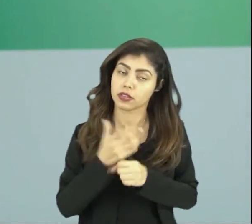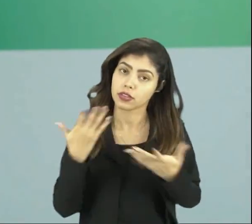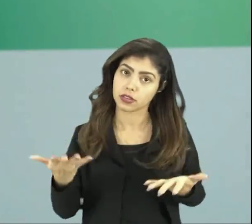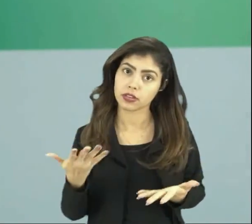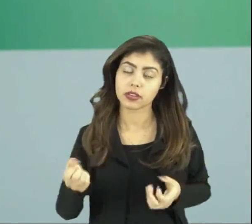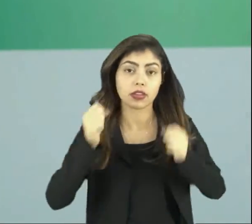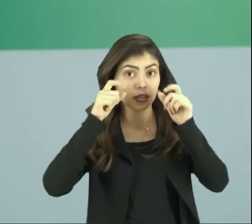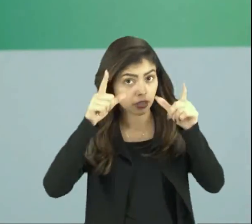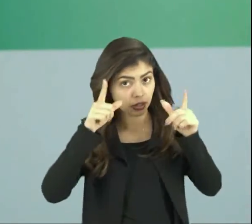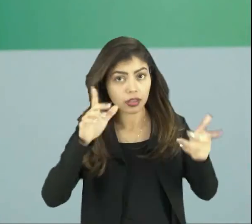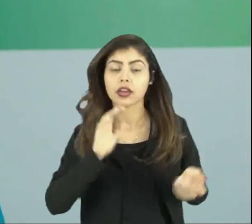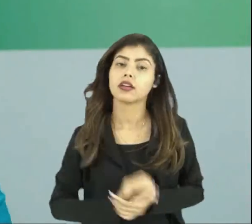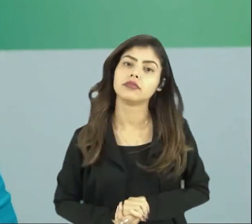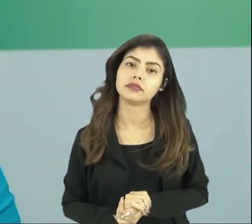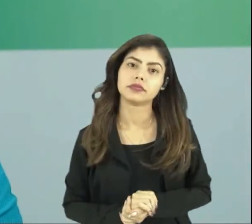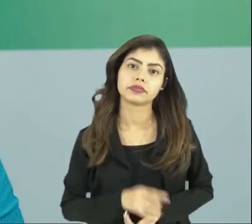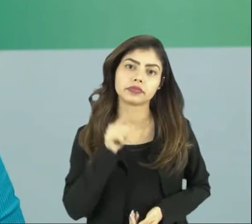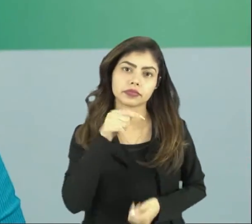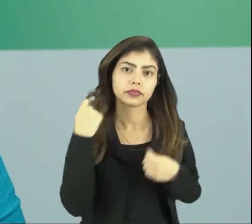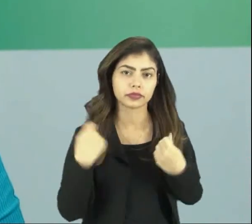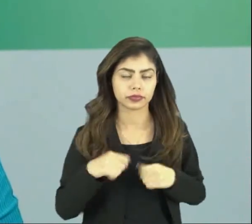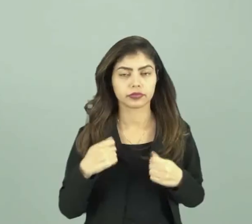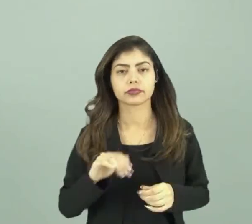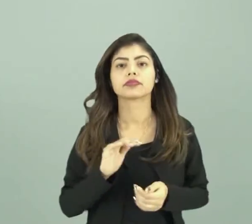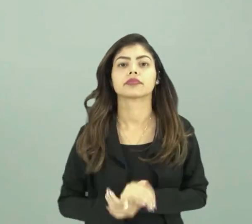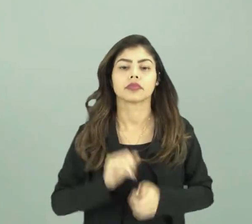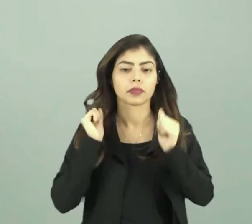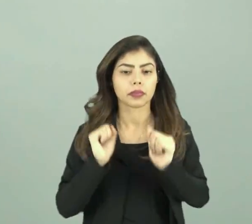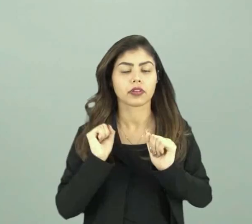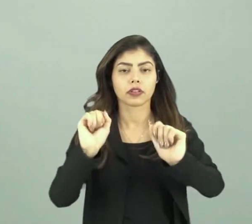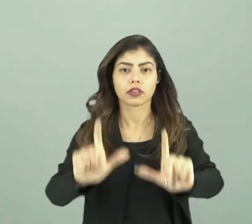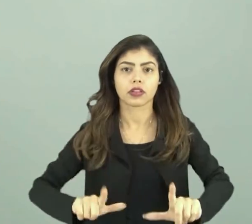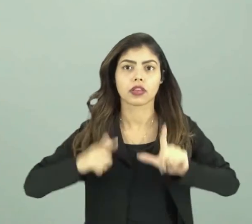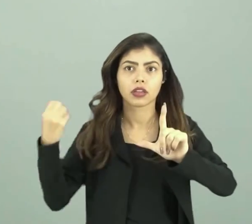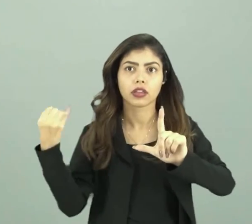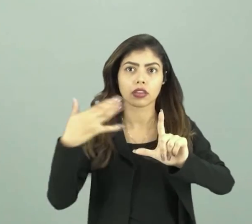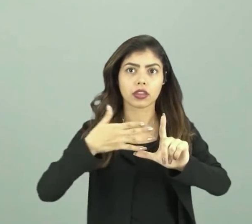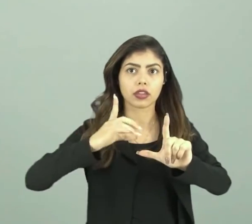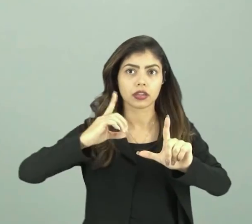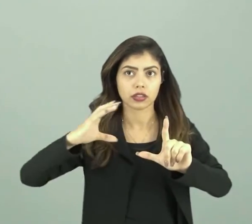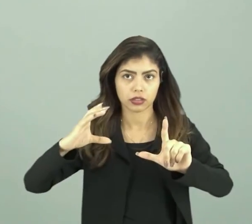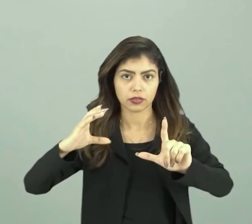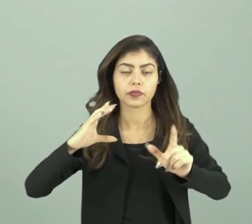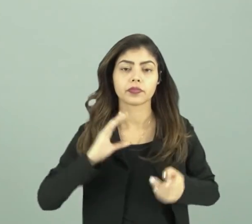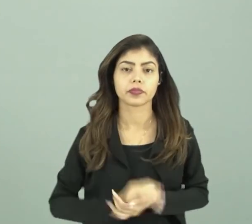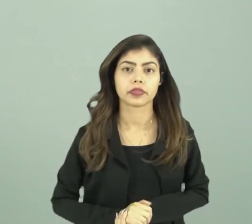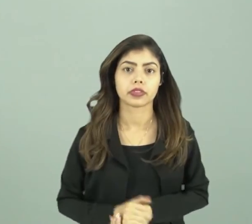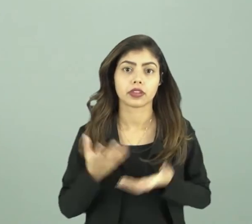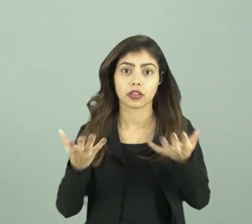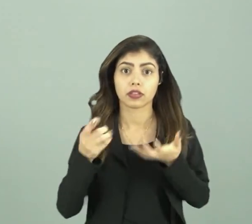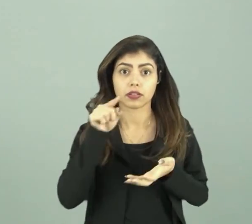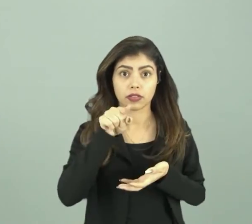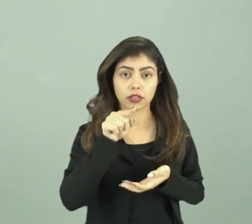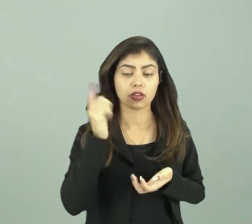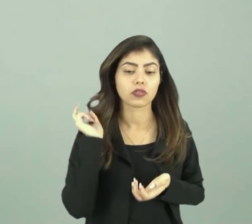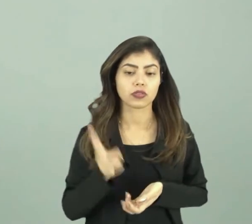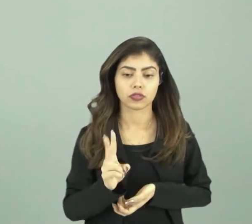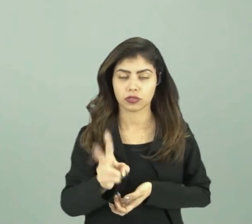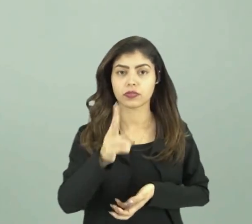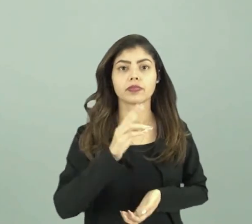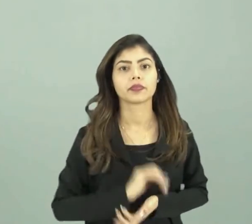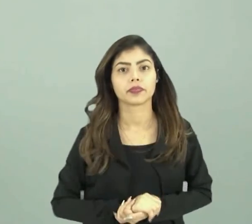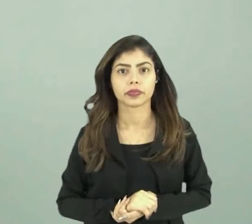né, prestem mais atenção. Para isso, vocês podem estar acessando a plataforma Eduque, né, e quero que vocês